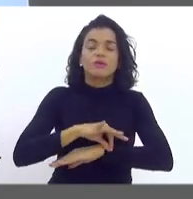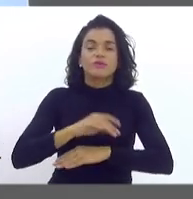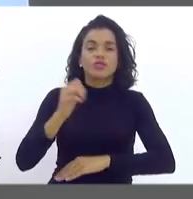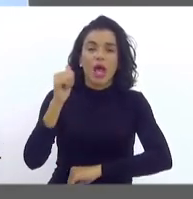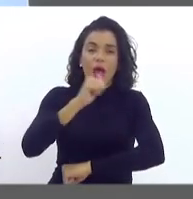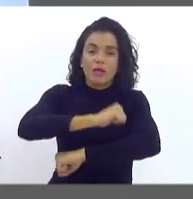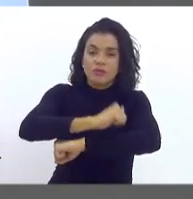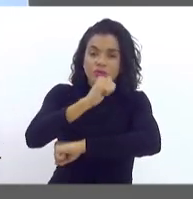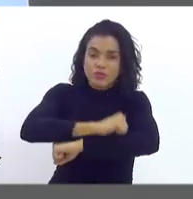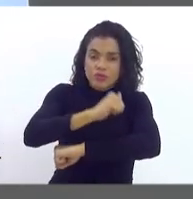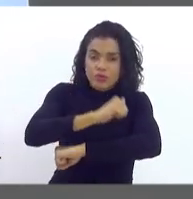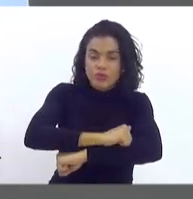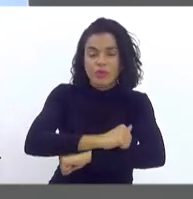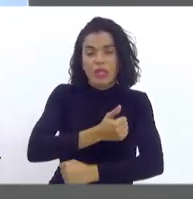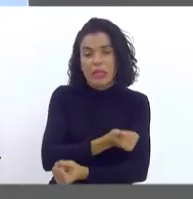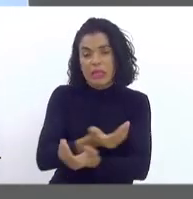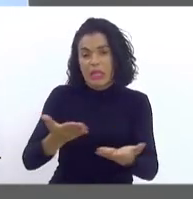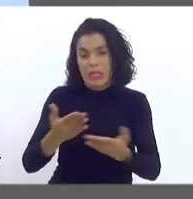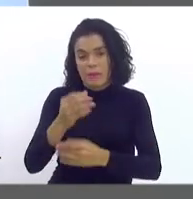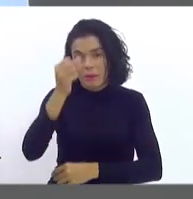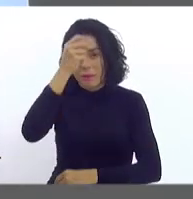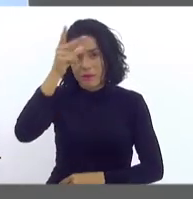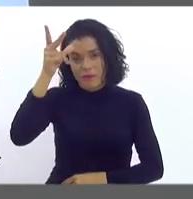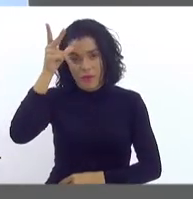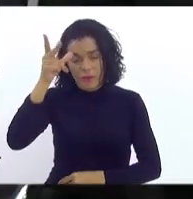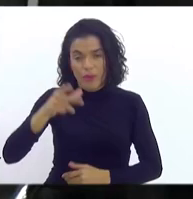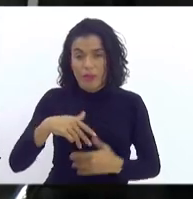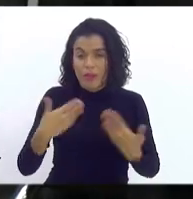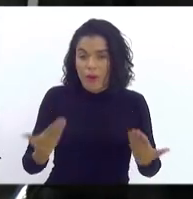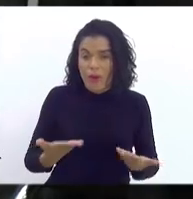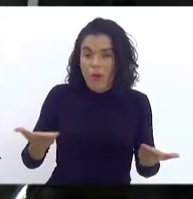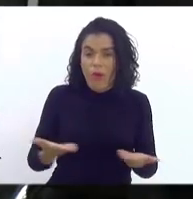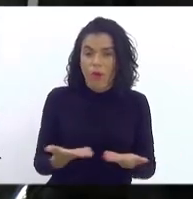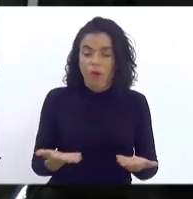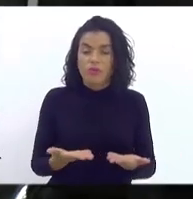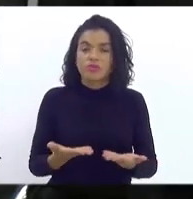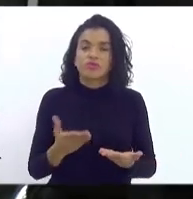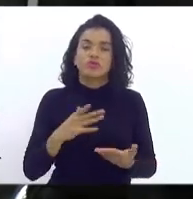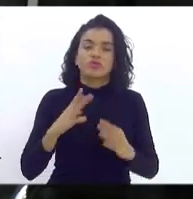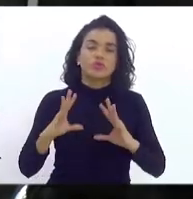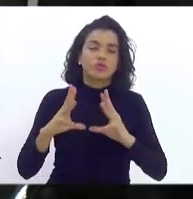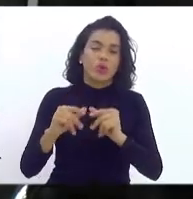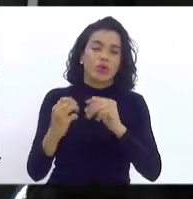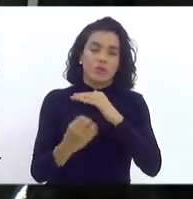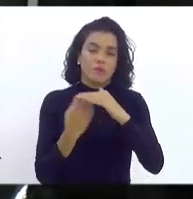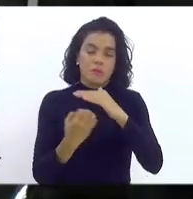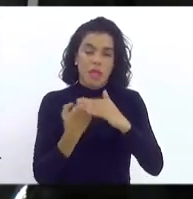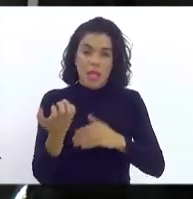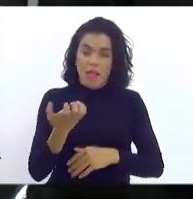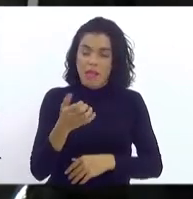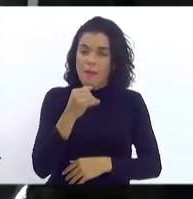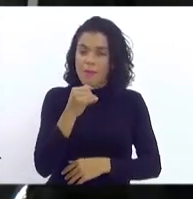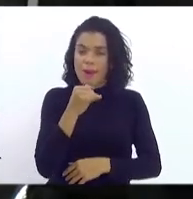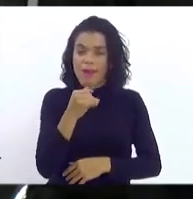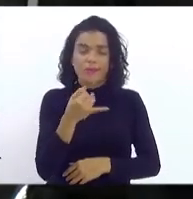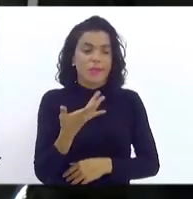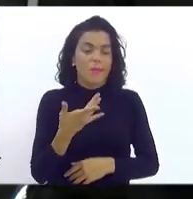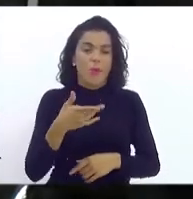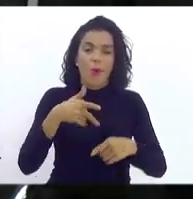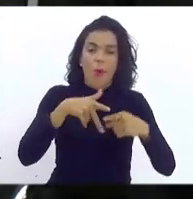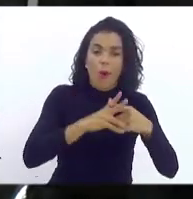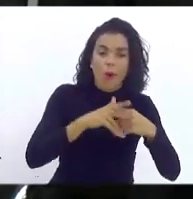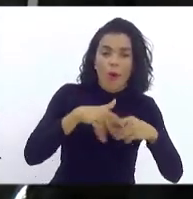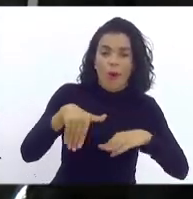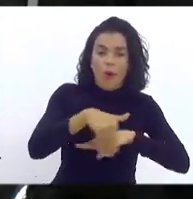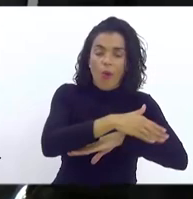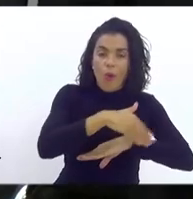disponibilizada para as prefeituras. Então, hoje, todas as empresas que queiram fazer alguma intervenção na rua, elas